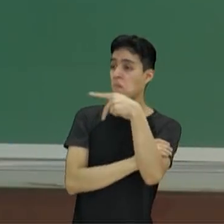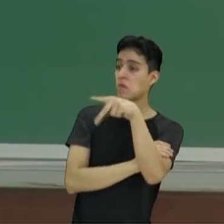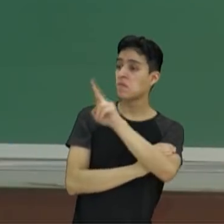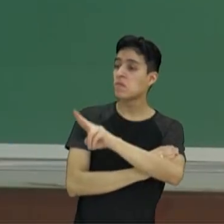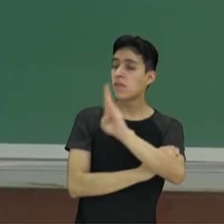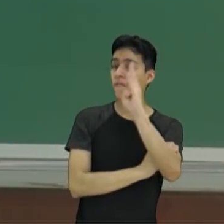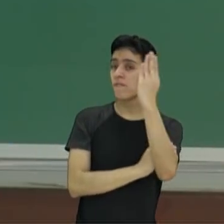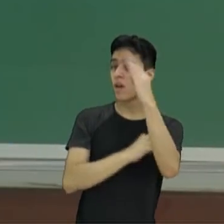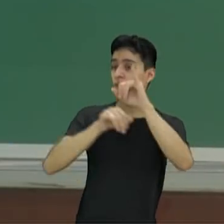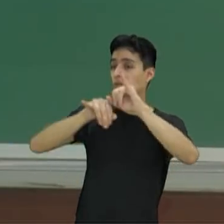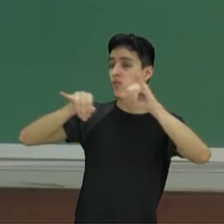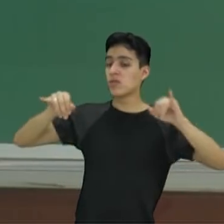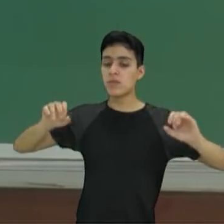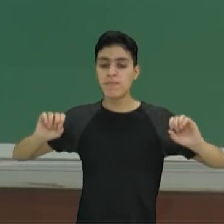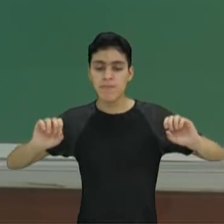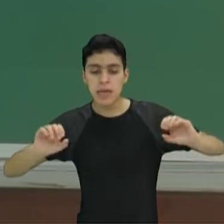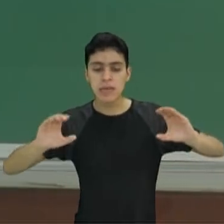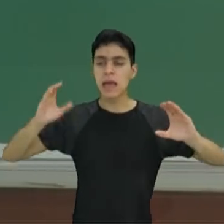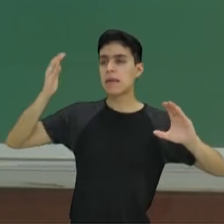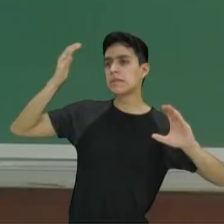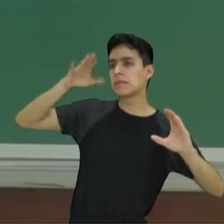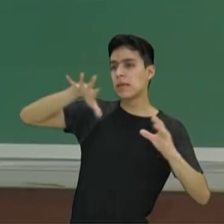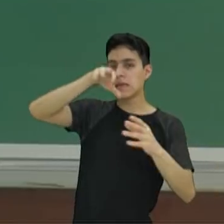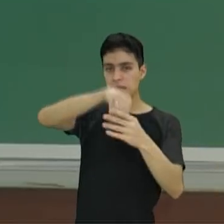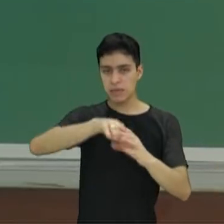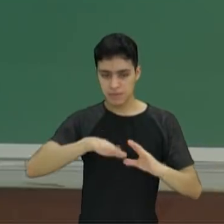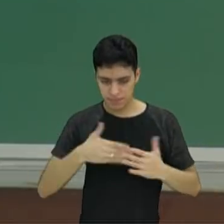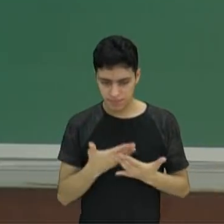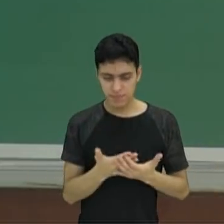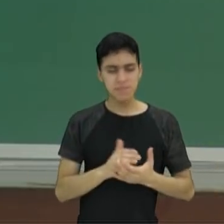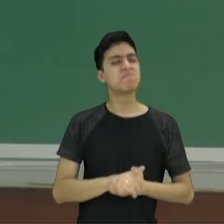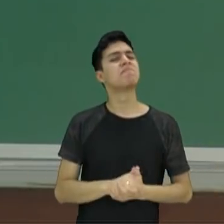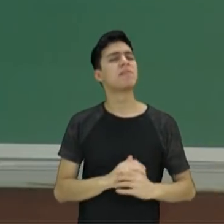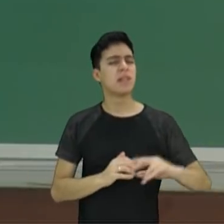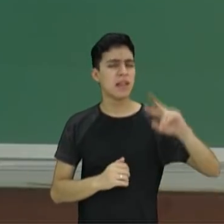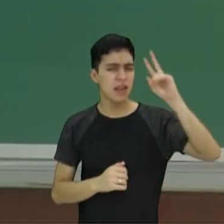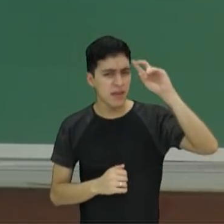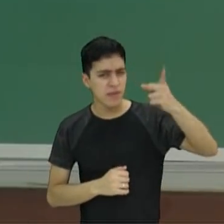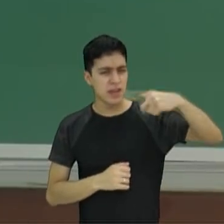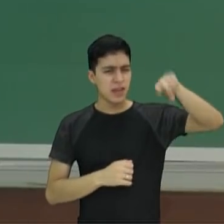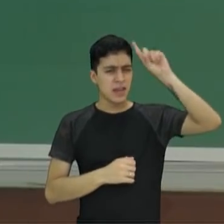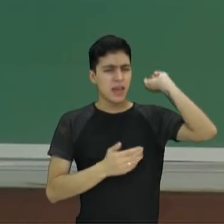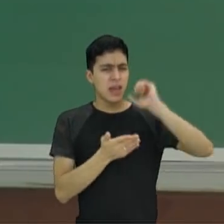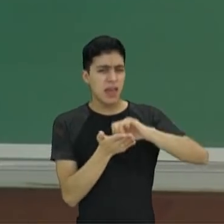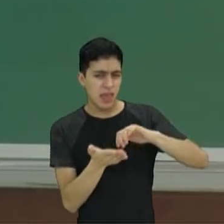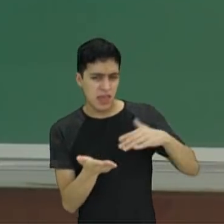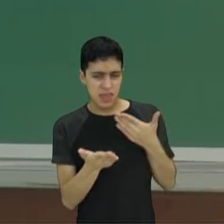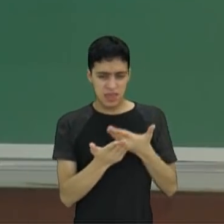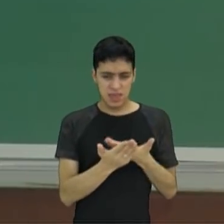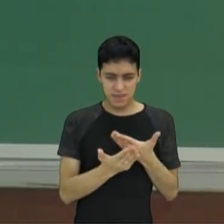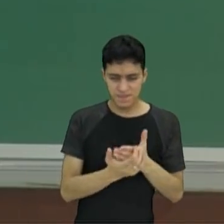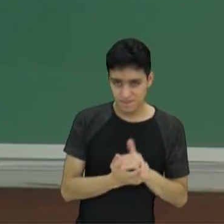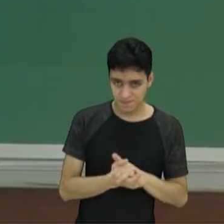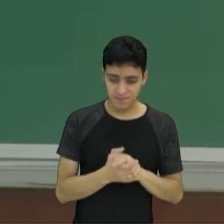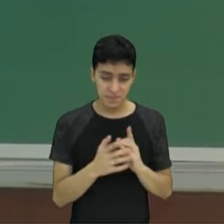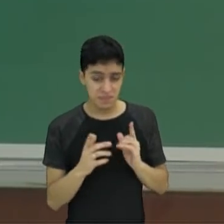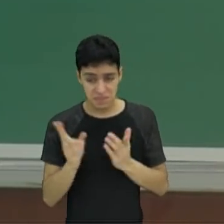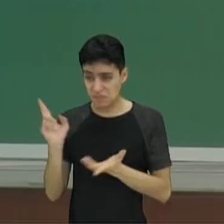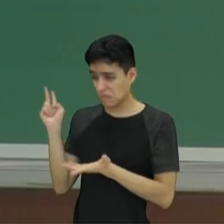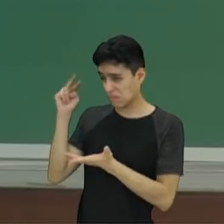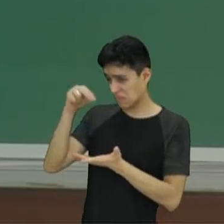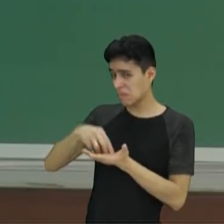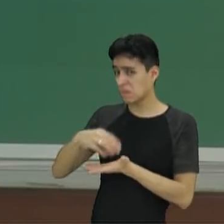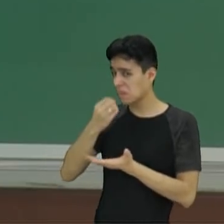ensinar ciência na escola. Lembrando até a atividade da aula anterior, uma iniciativa muito importante que desperta o